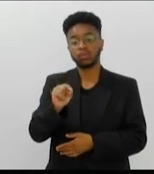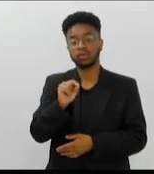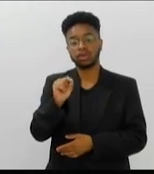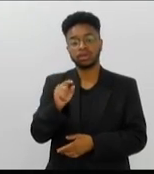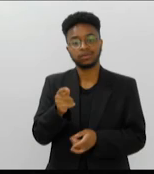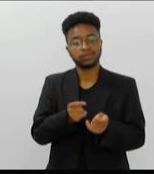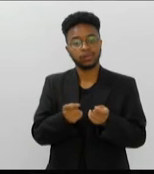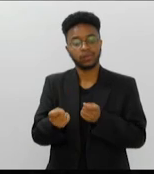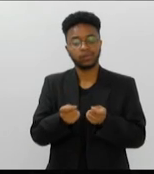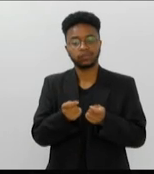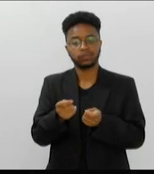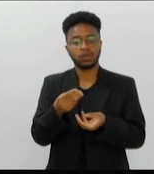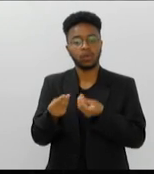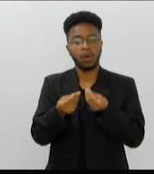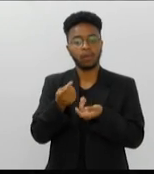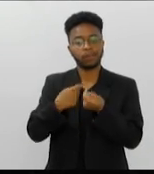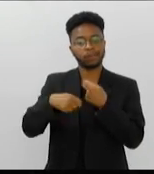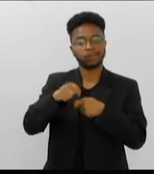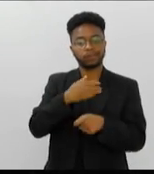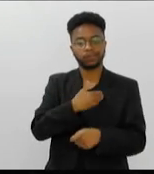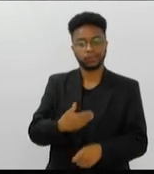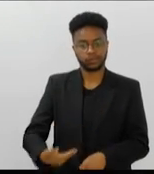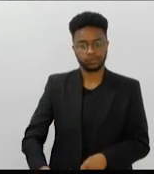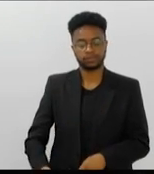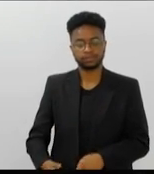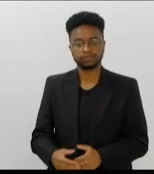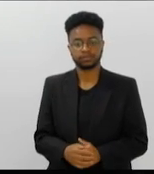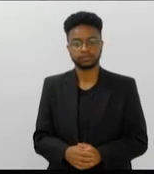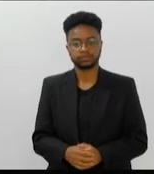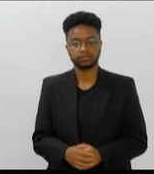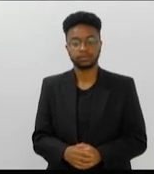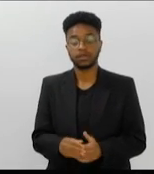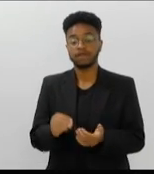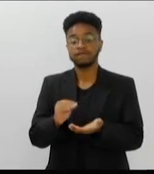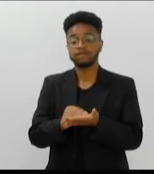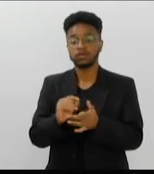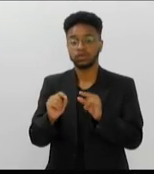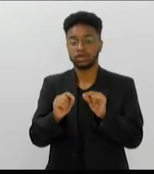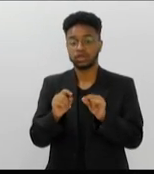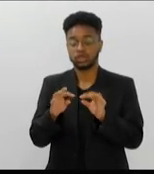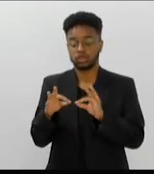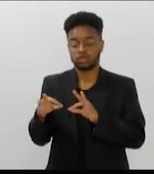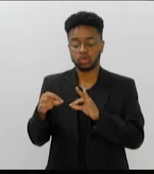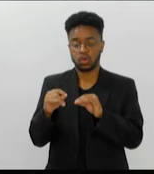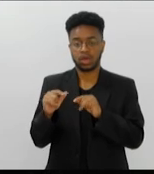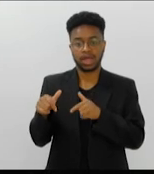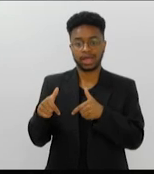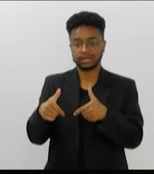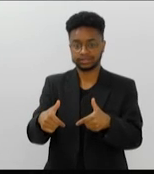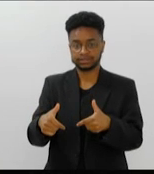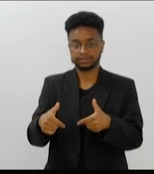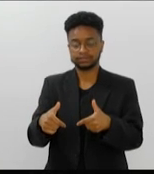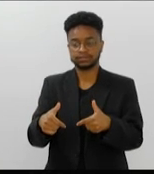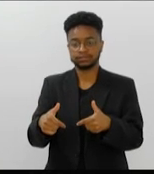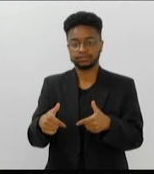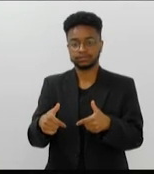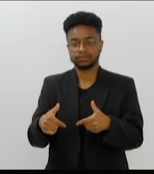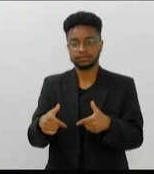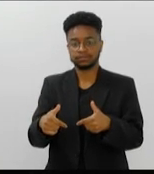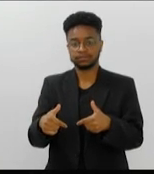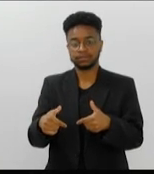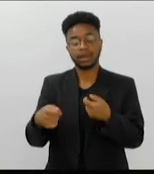controle externo da administração pública, é que todos esses atos tenham a devida